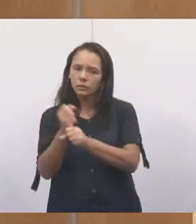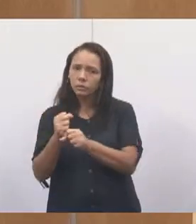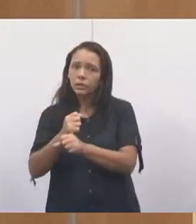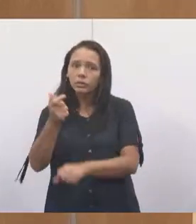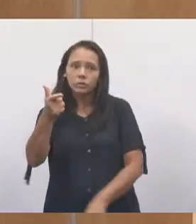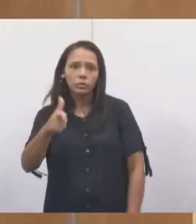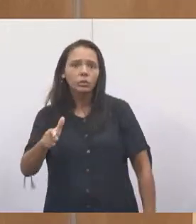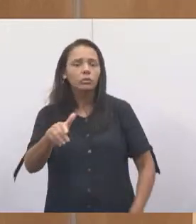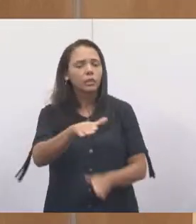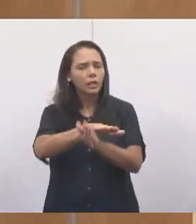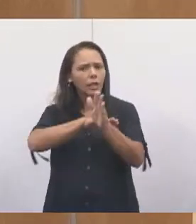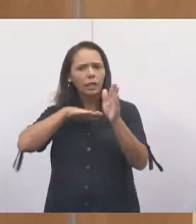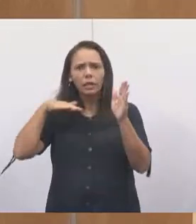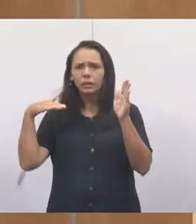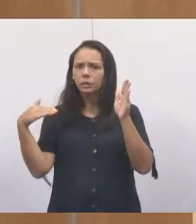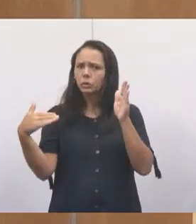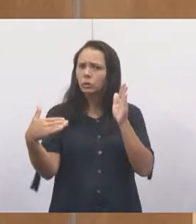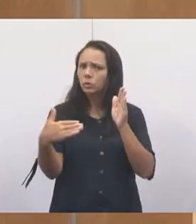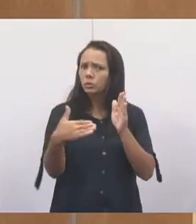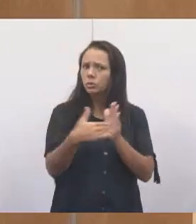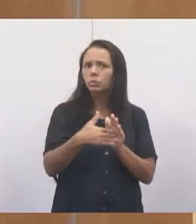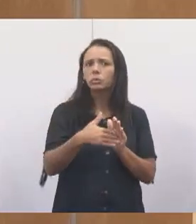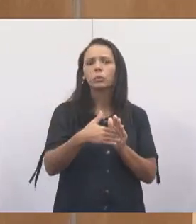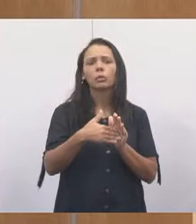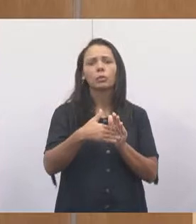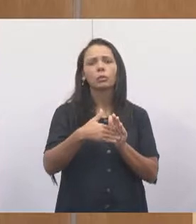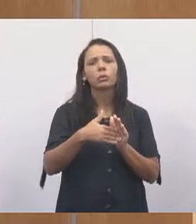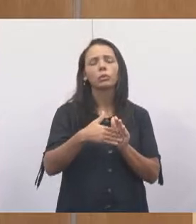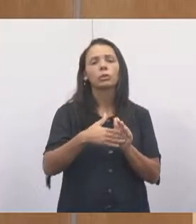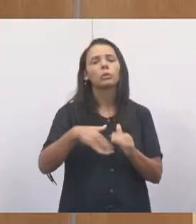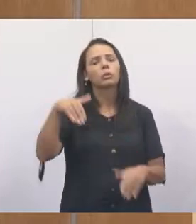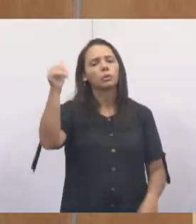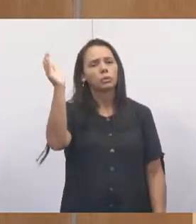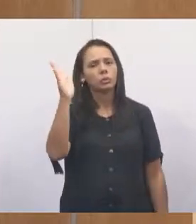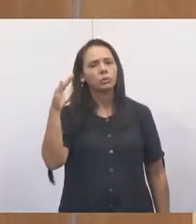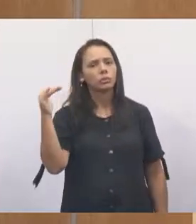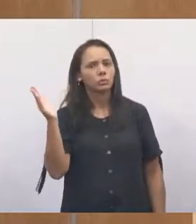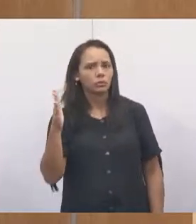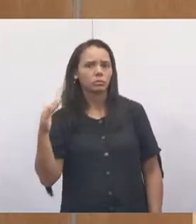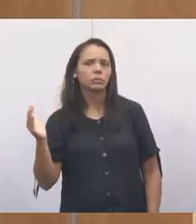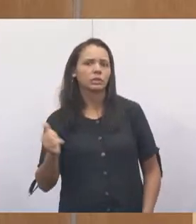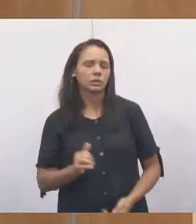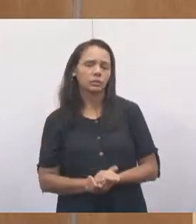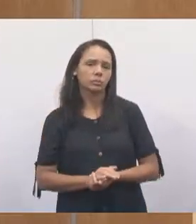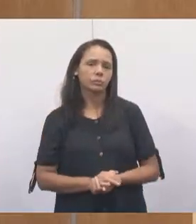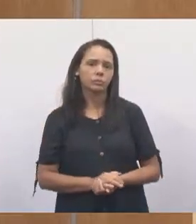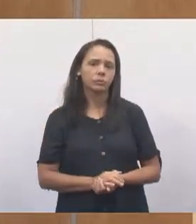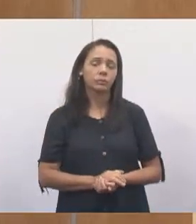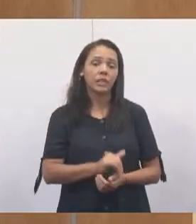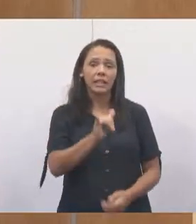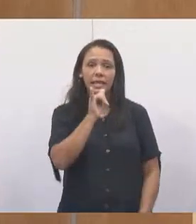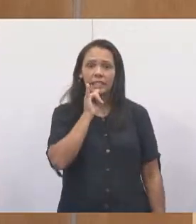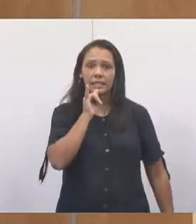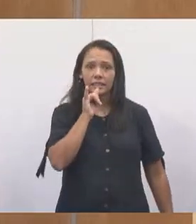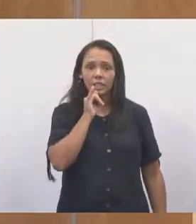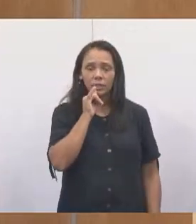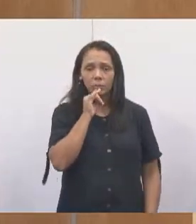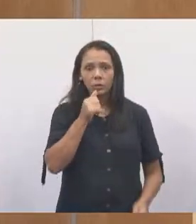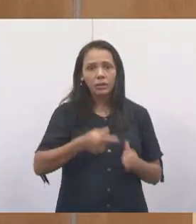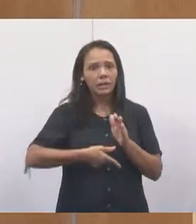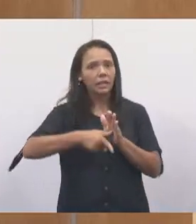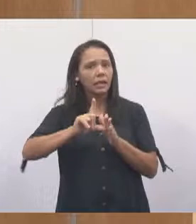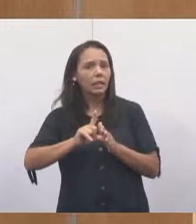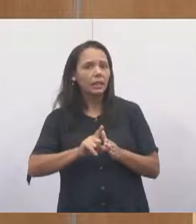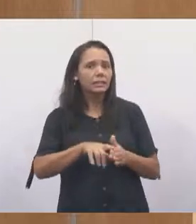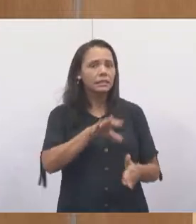Não vai ter a cidade A, que vai ter eleição no mês de outubro, a cidade B vai ser em novembro,